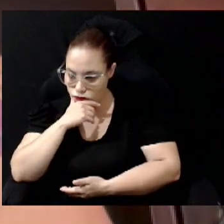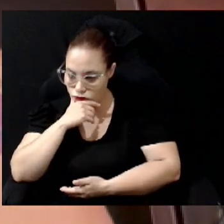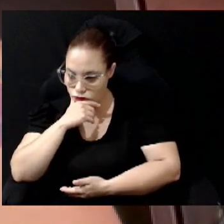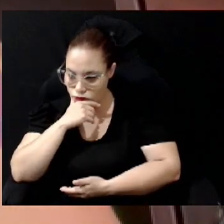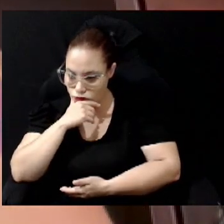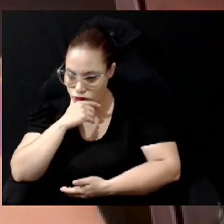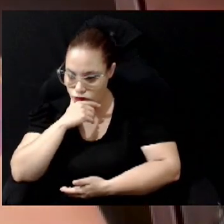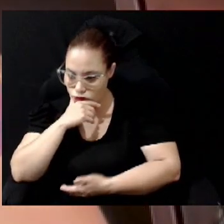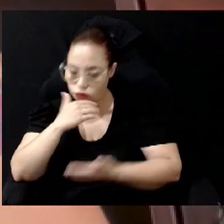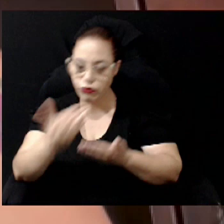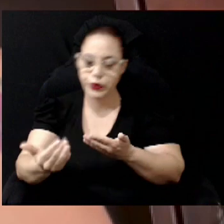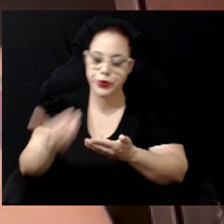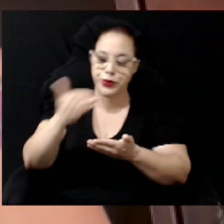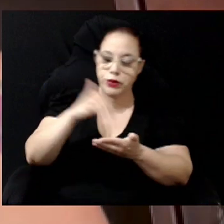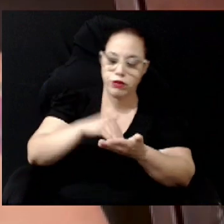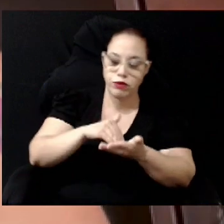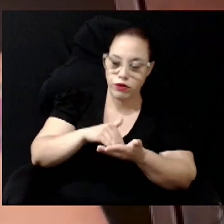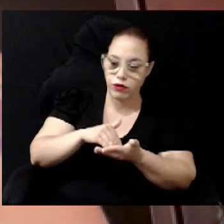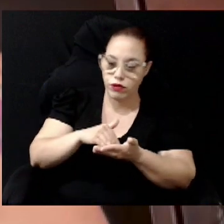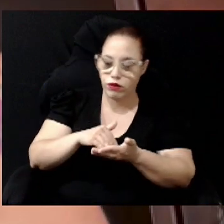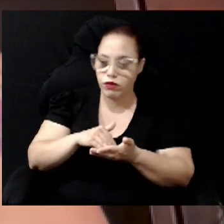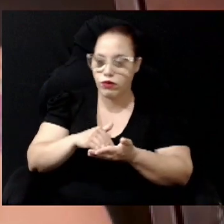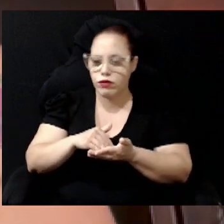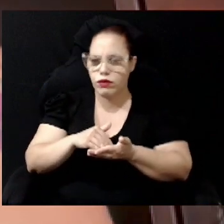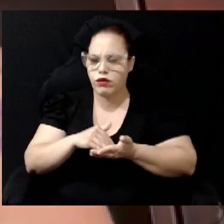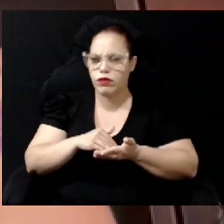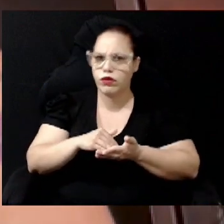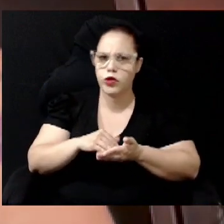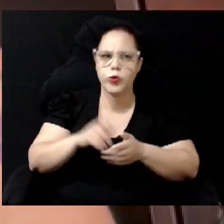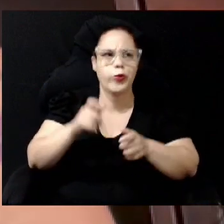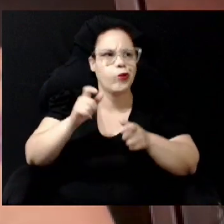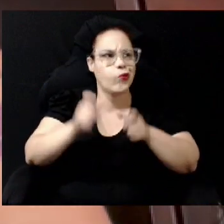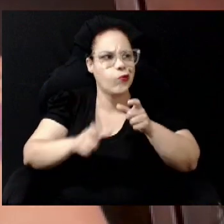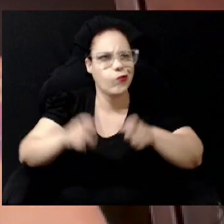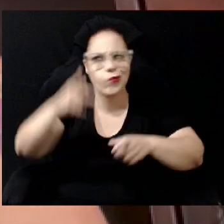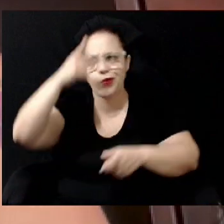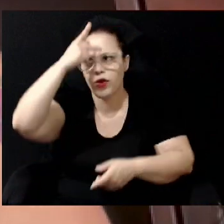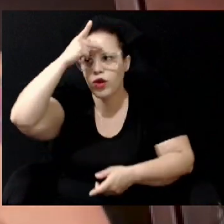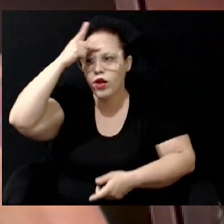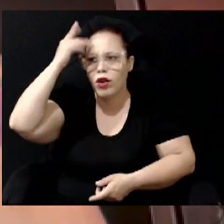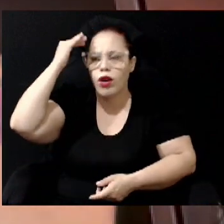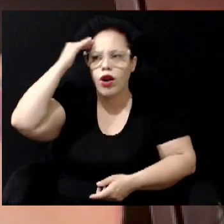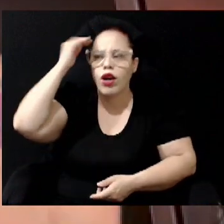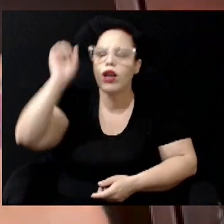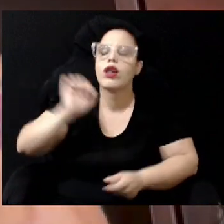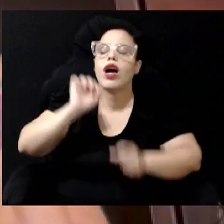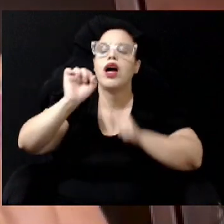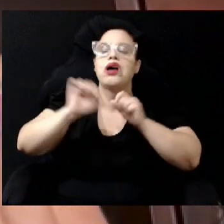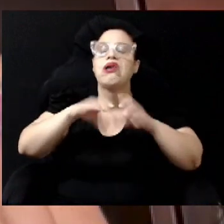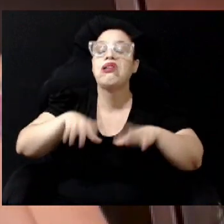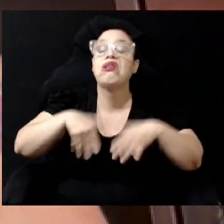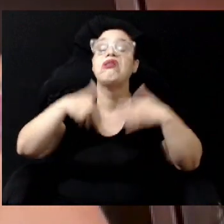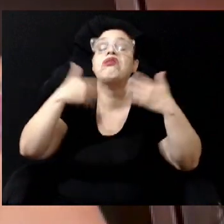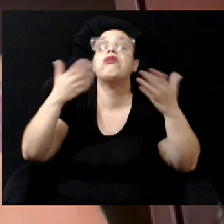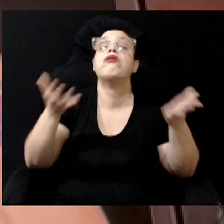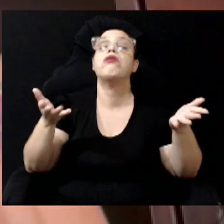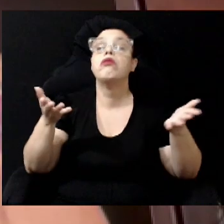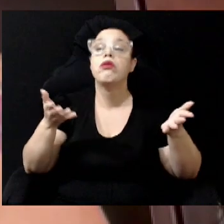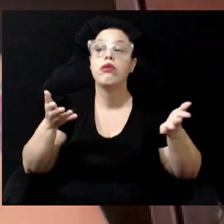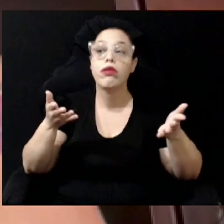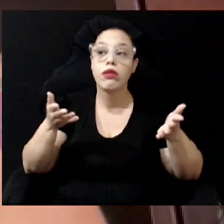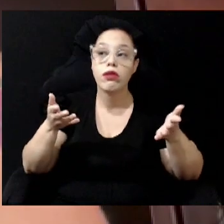trazer, porque assim, muitas pessoas sabem qual é a questão, muitas pessoas